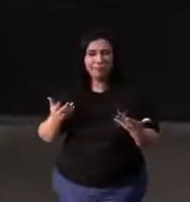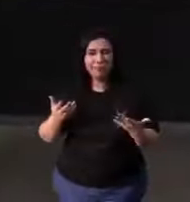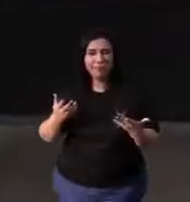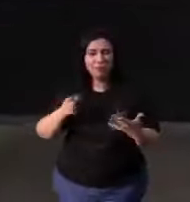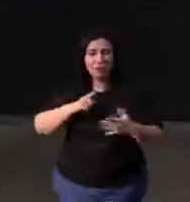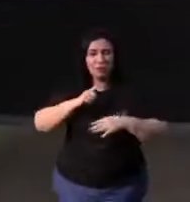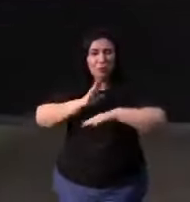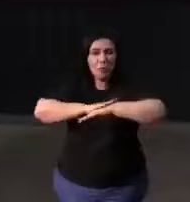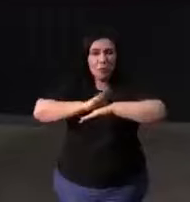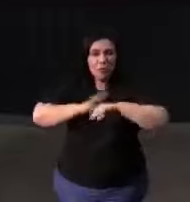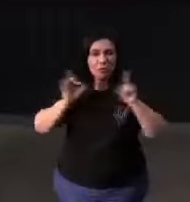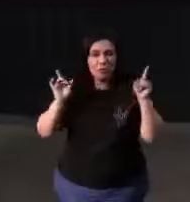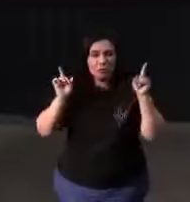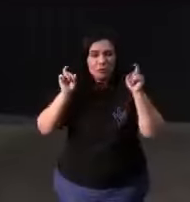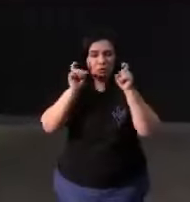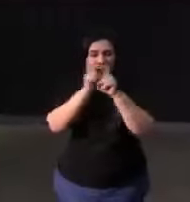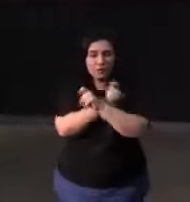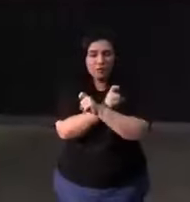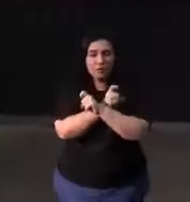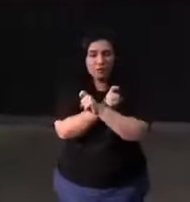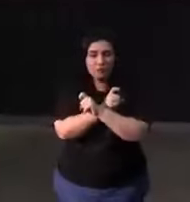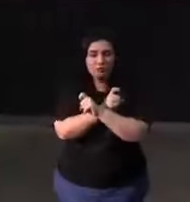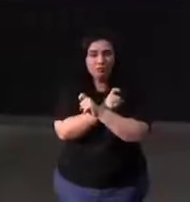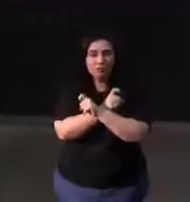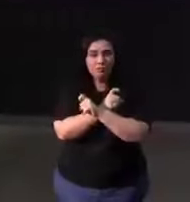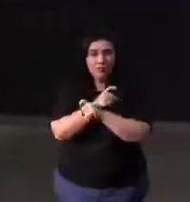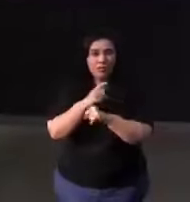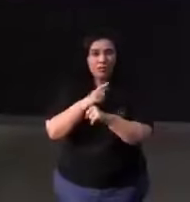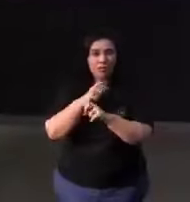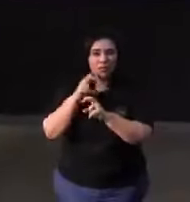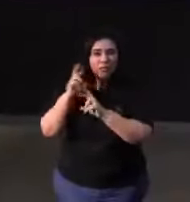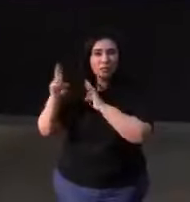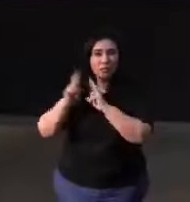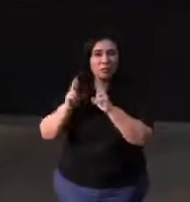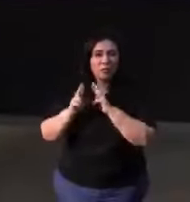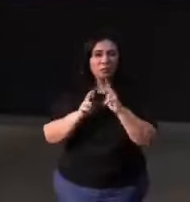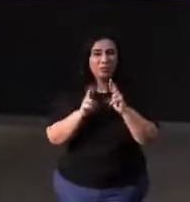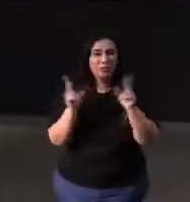passei por um momento difícil na vida, me envolvi com o que não devia,